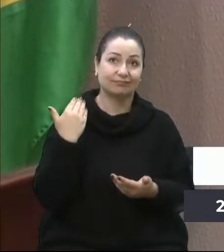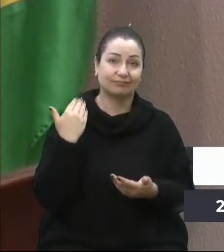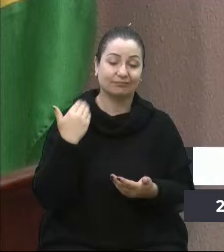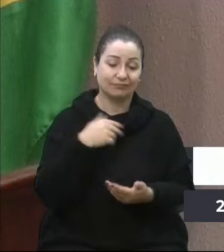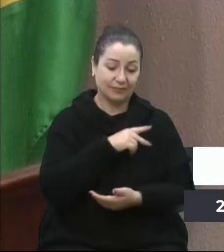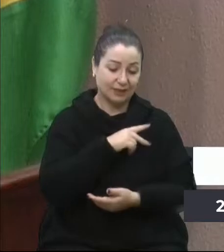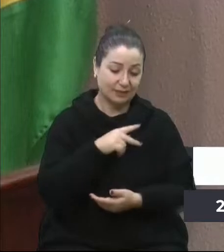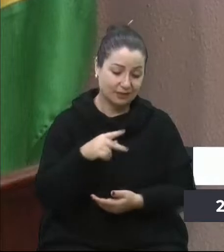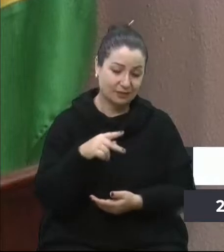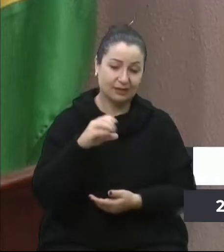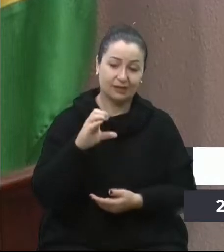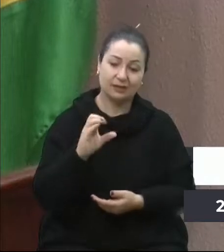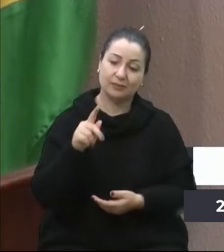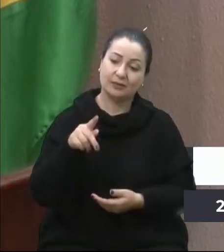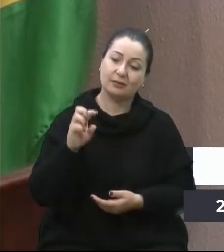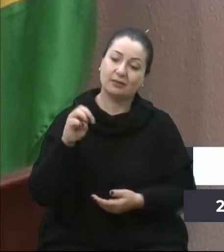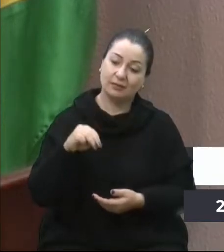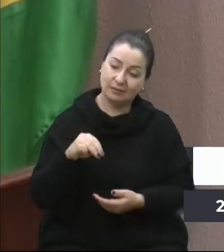presidente CPM